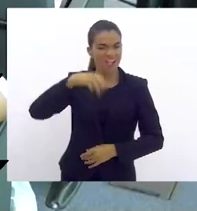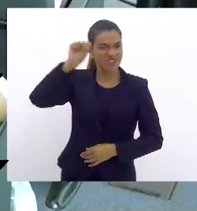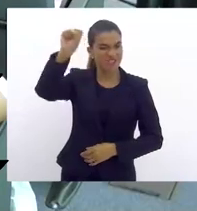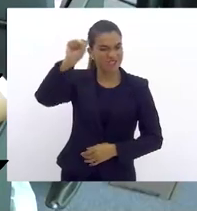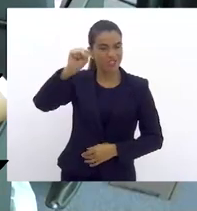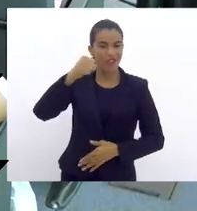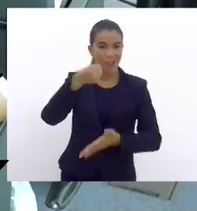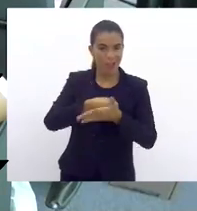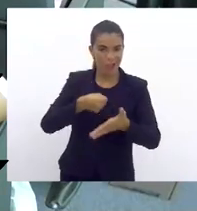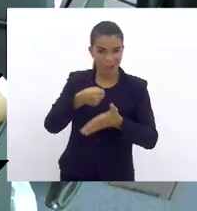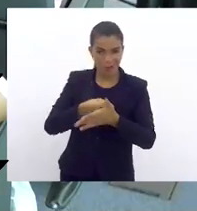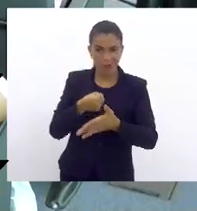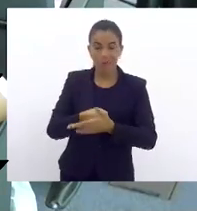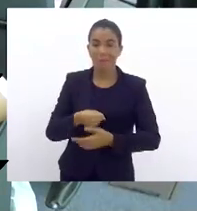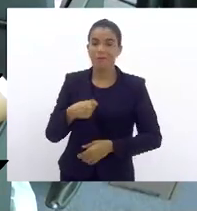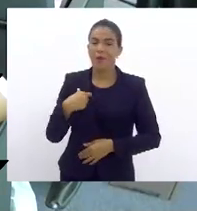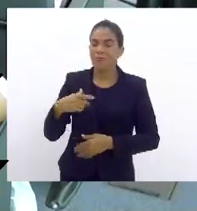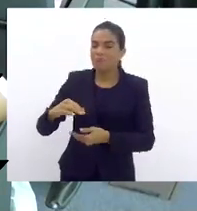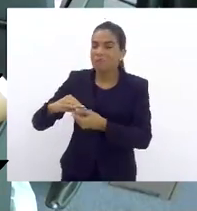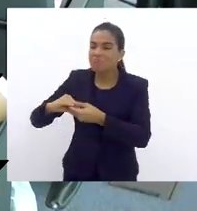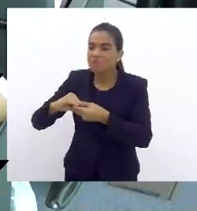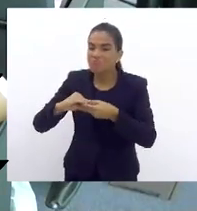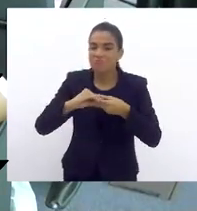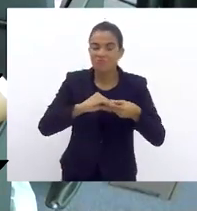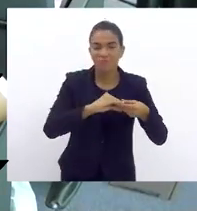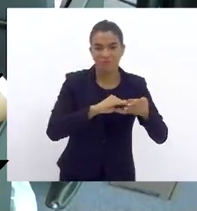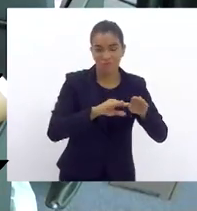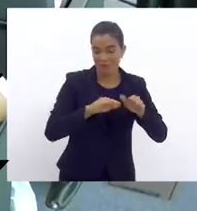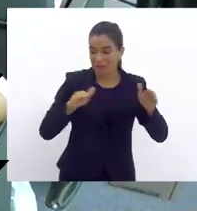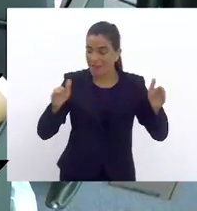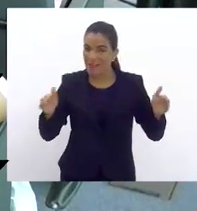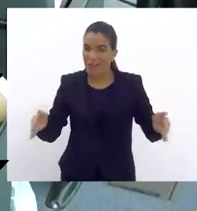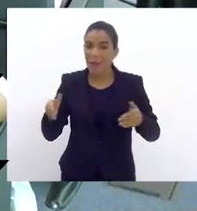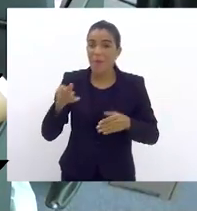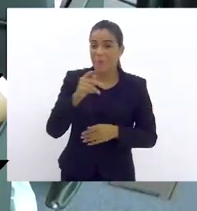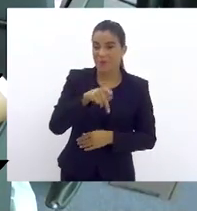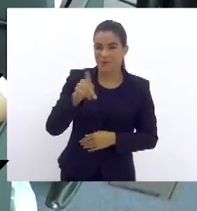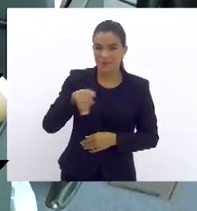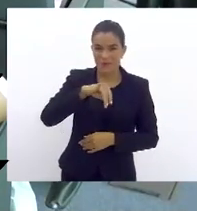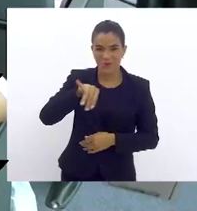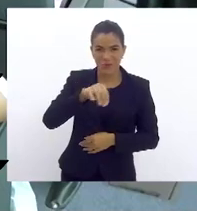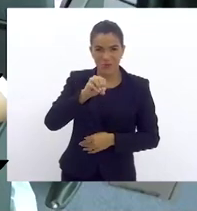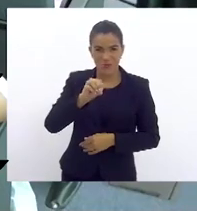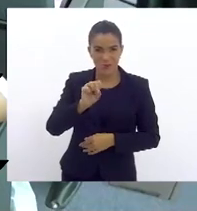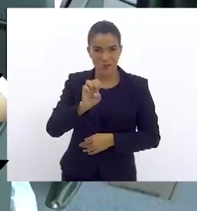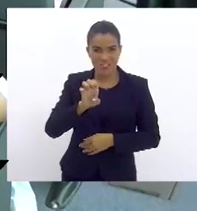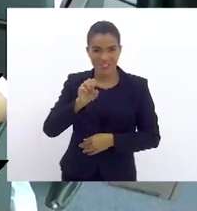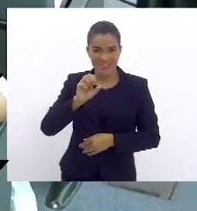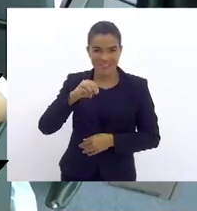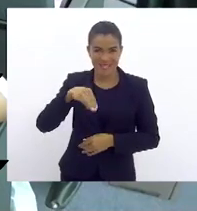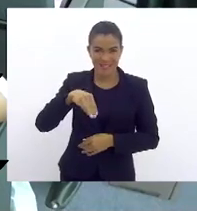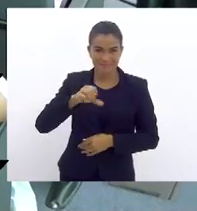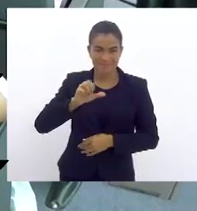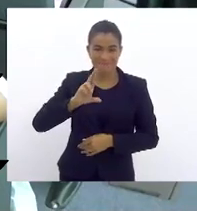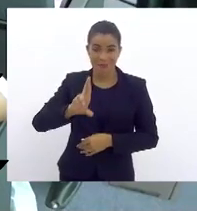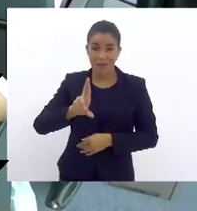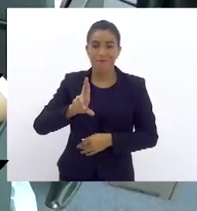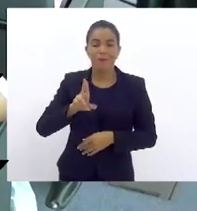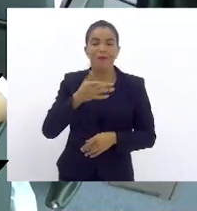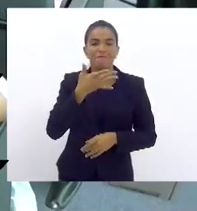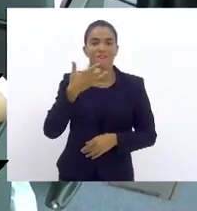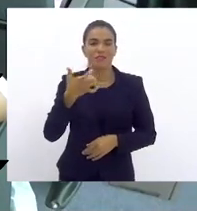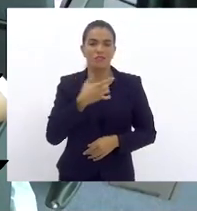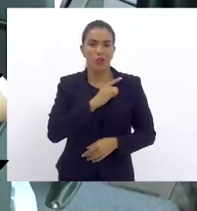de mais nada gostaria de saudar a mesa agradecer ao Professor José máquinas fez o convite viabilizou Nossa vinda até aqui